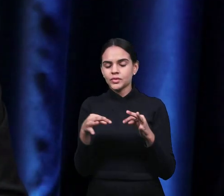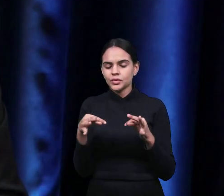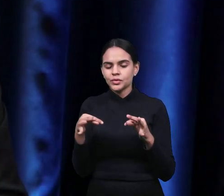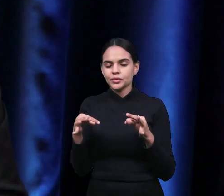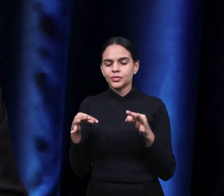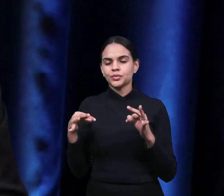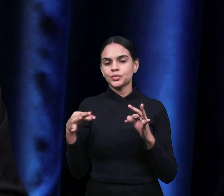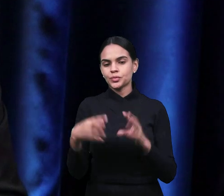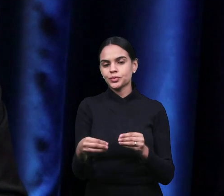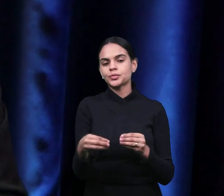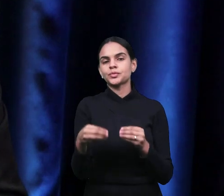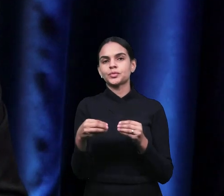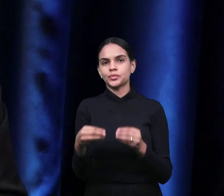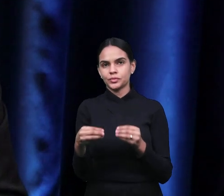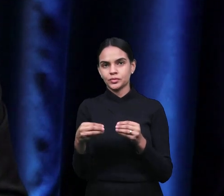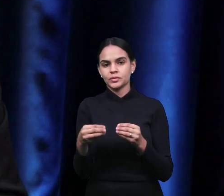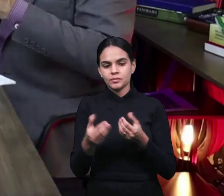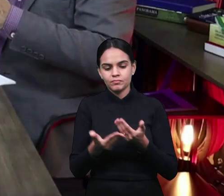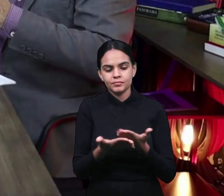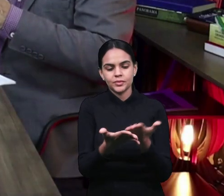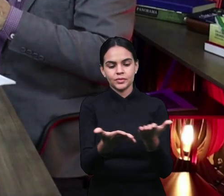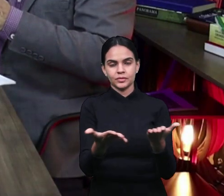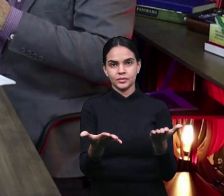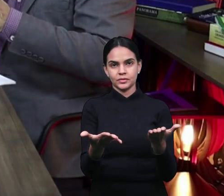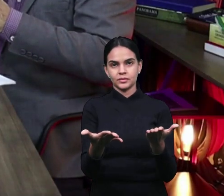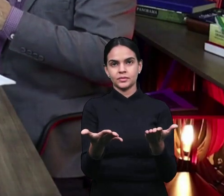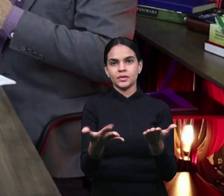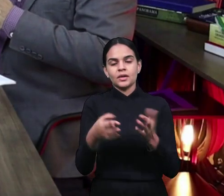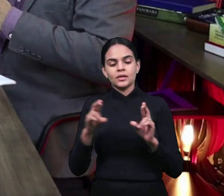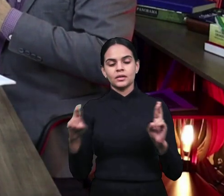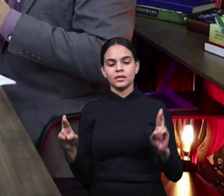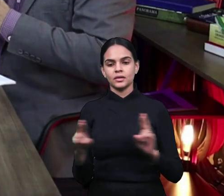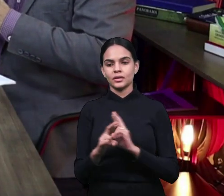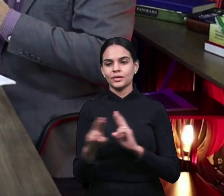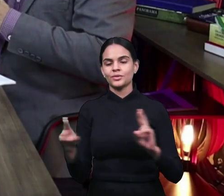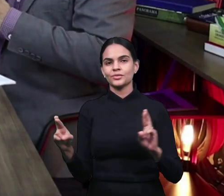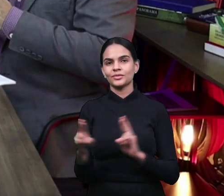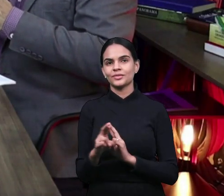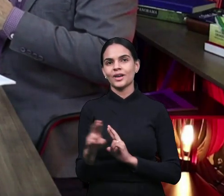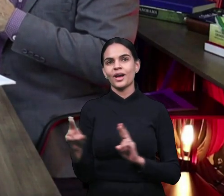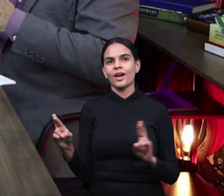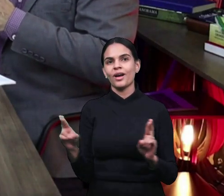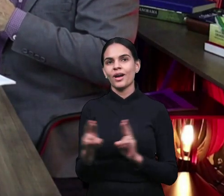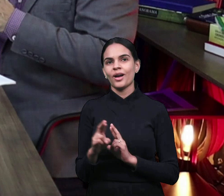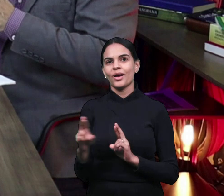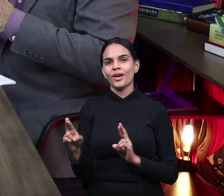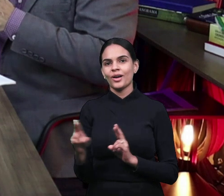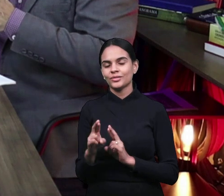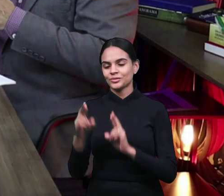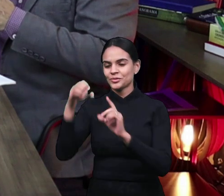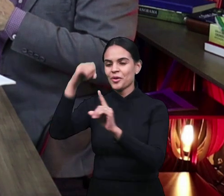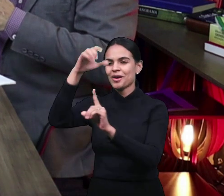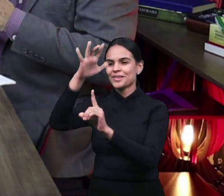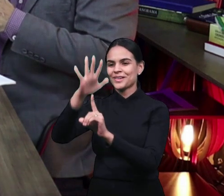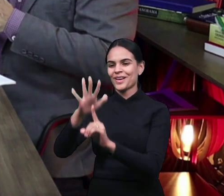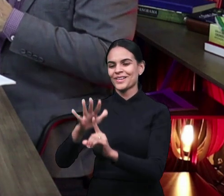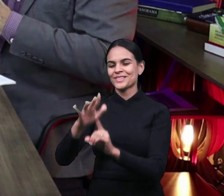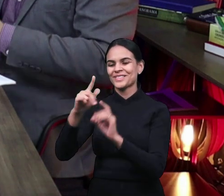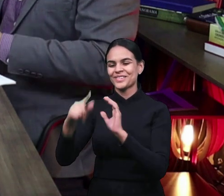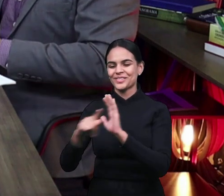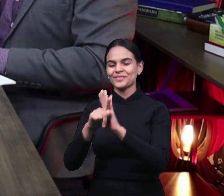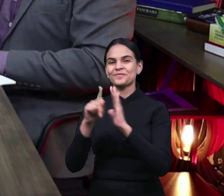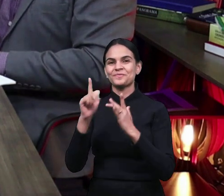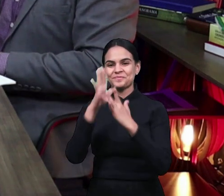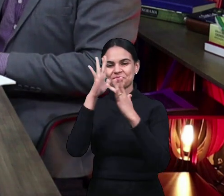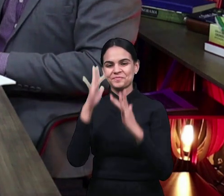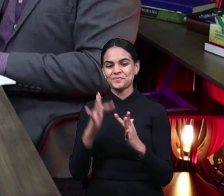tudo que foi colocado ali era uma sombra da graça, daquilo que viria da pessoa do Senhor Jesus. Né?